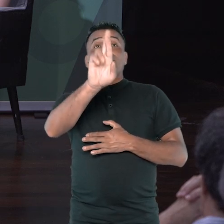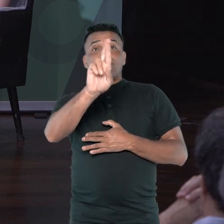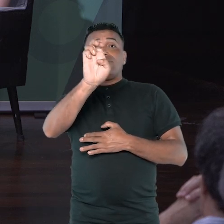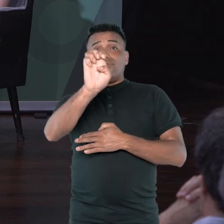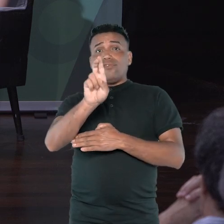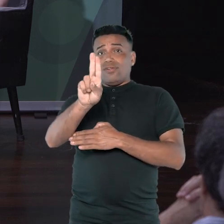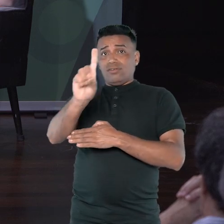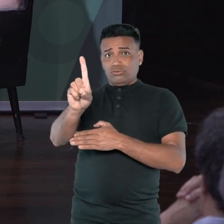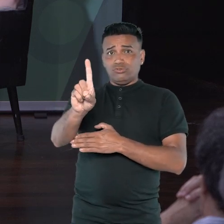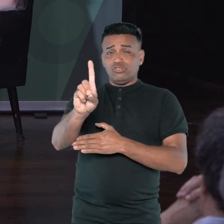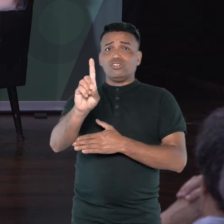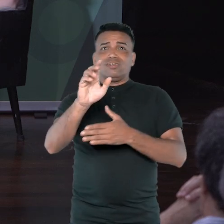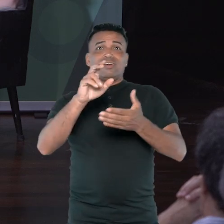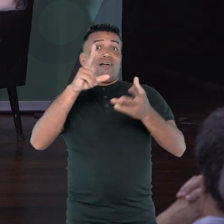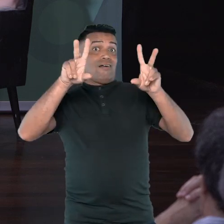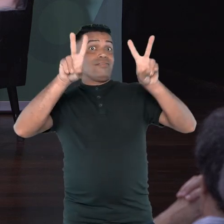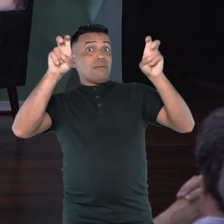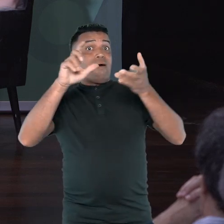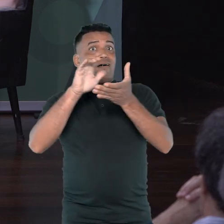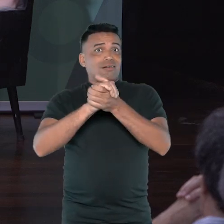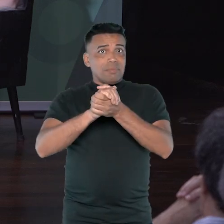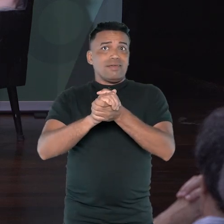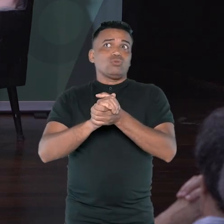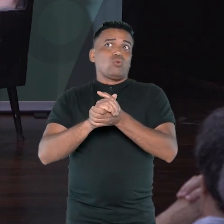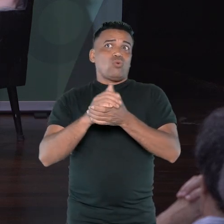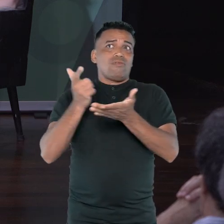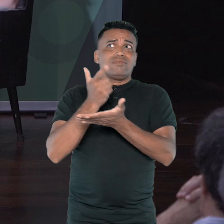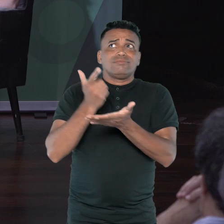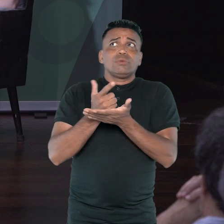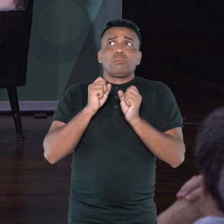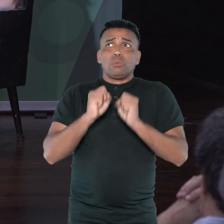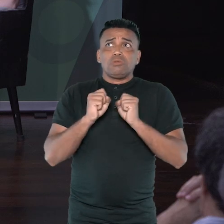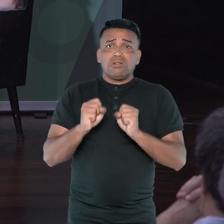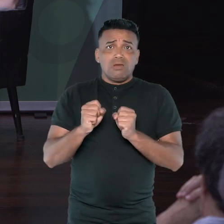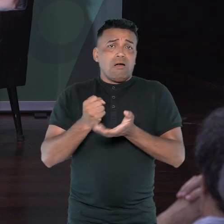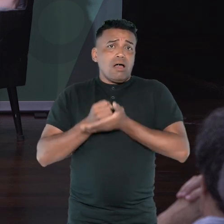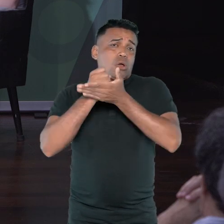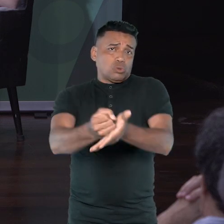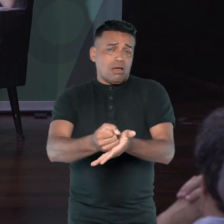trabalho de cuidado, poderia ser uma grande contribuição para o seu leitor?